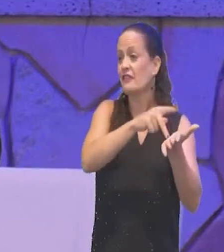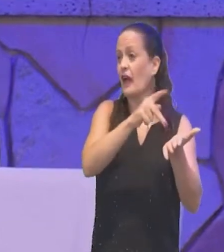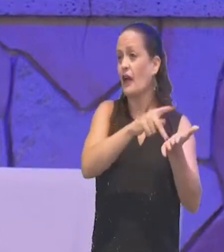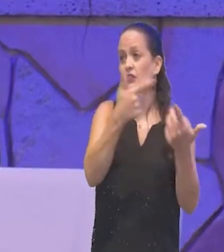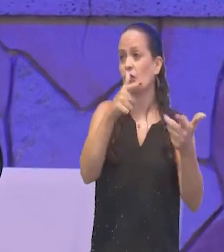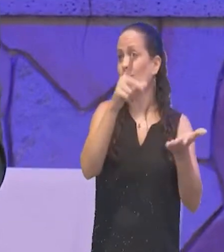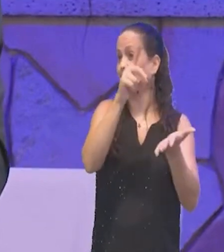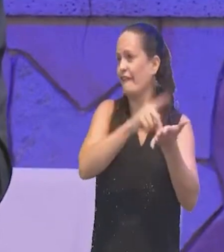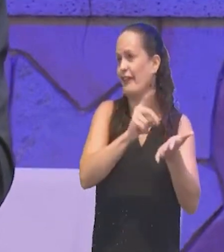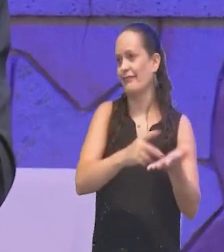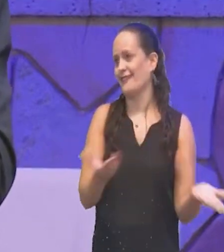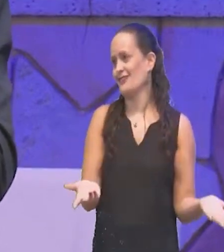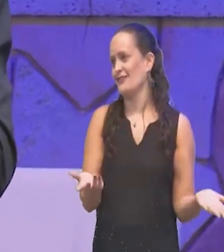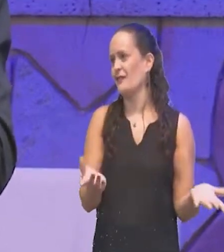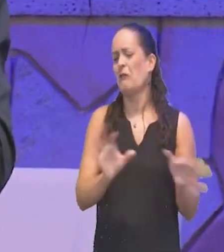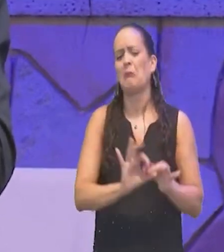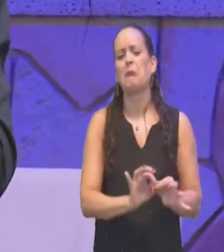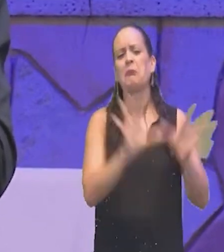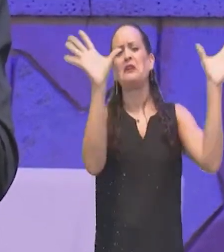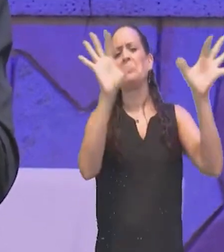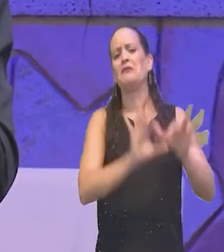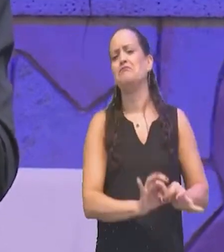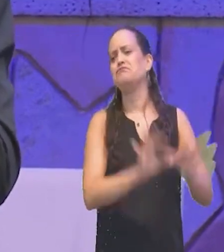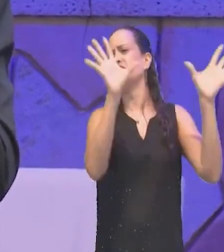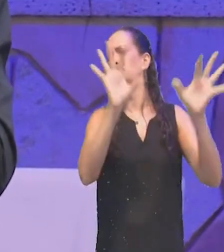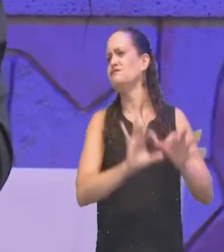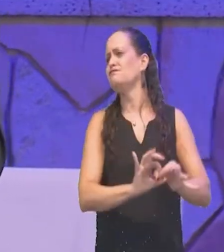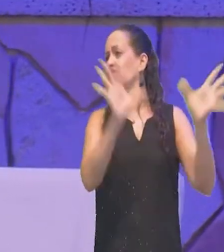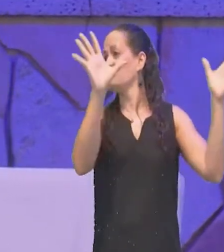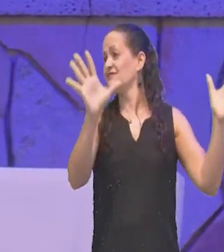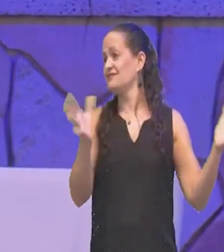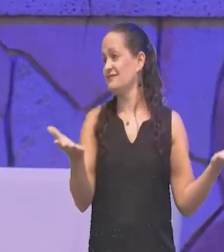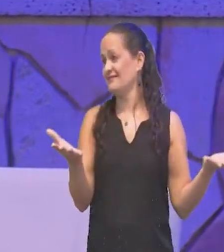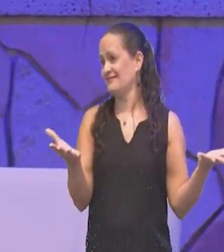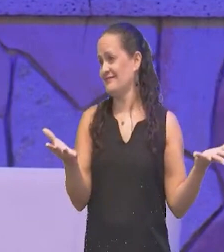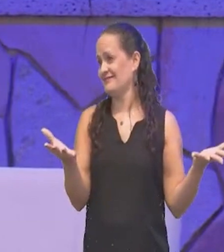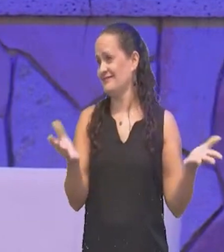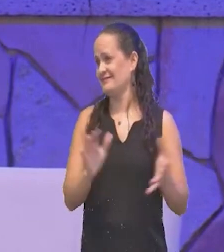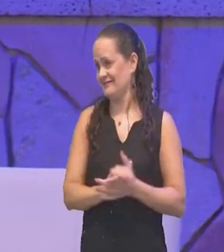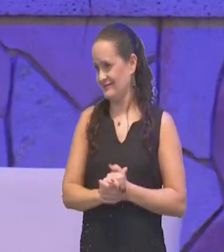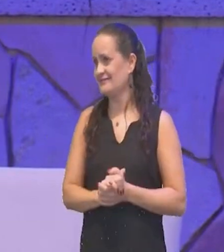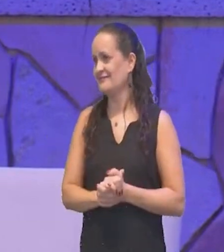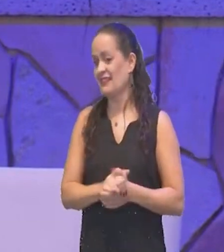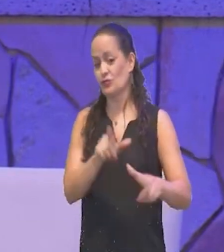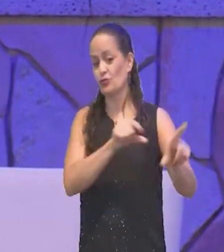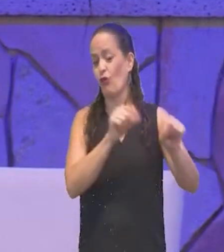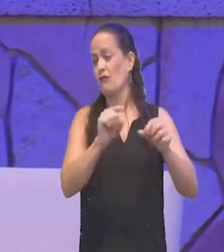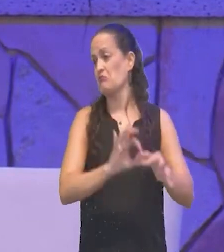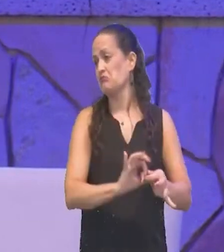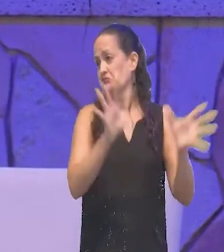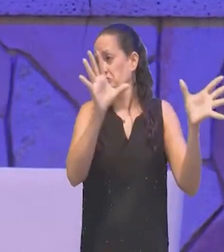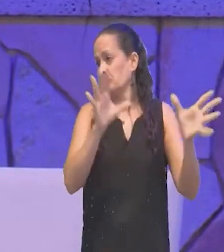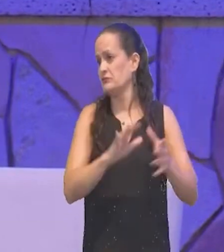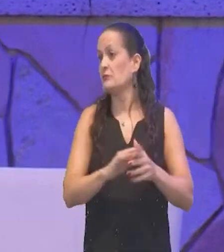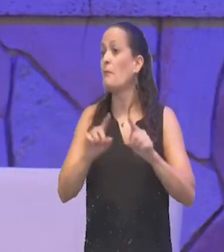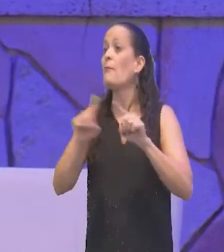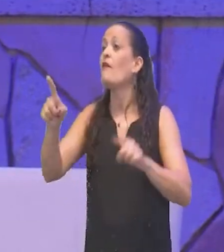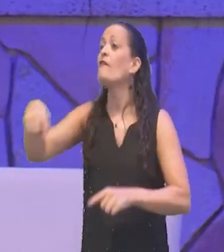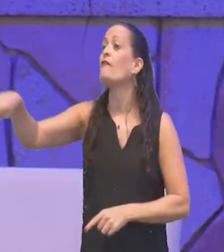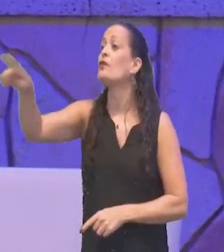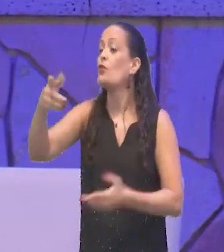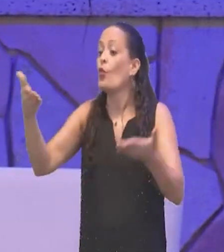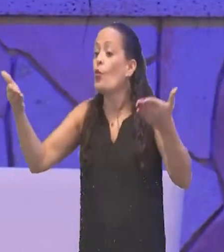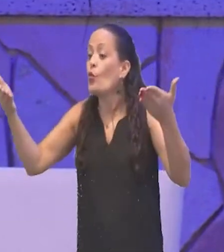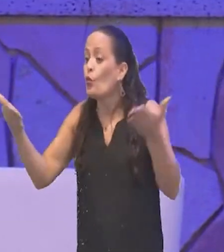a permissividade toma conta da vida da nossa sociedade, queridos. Nós precisamos hoje, nesta manhã,